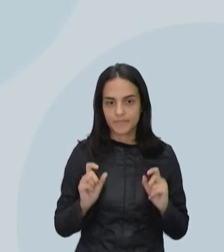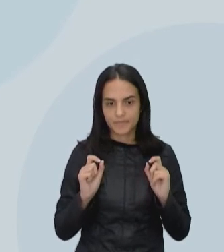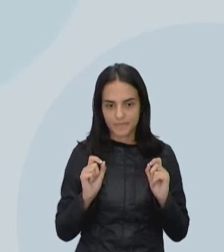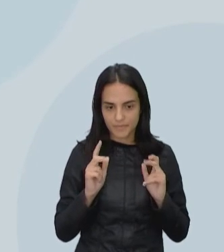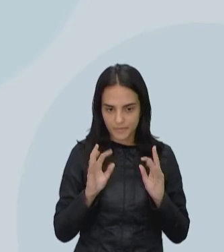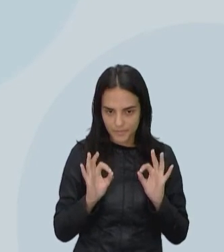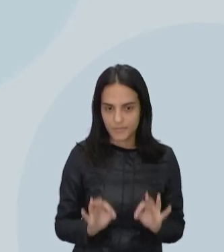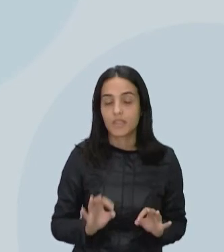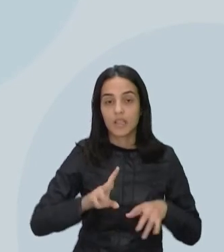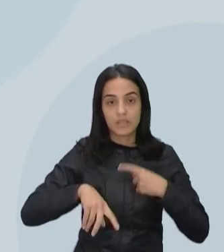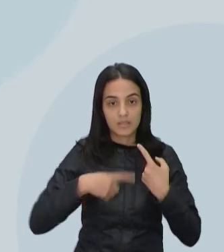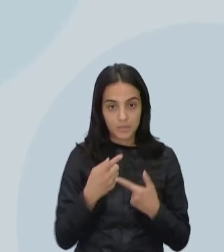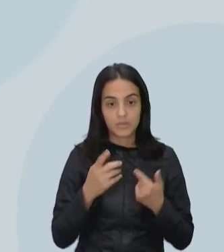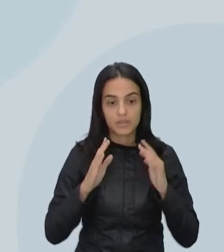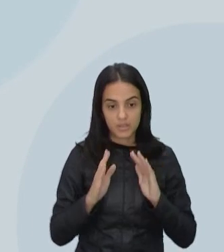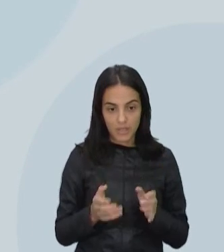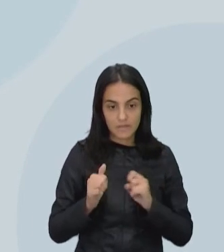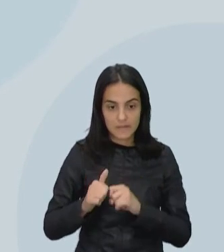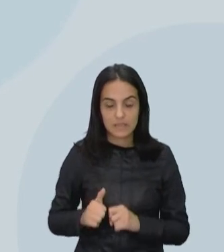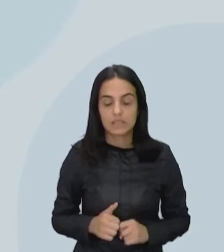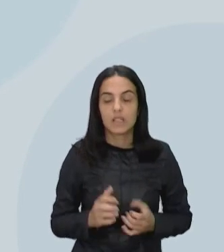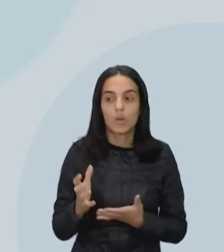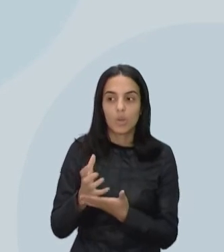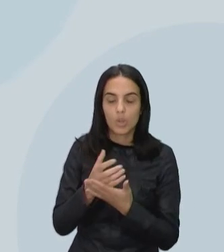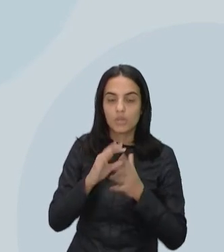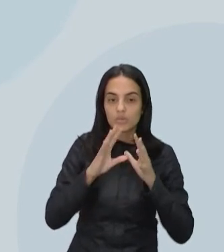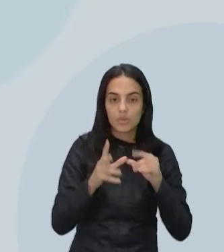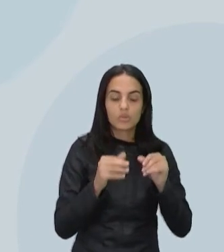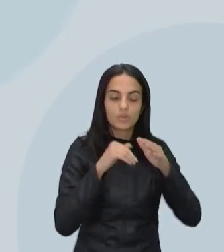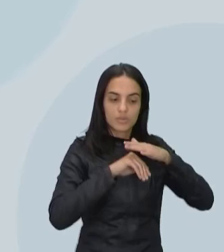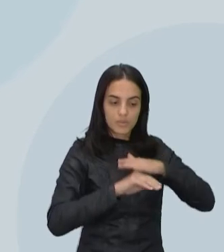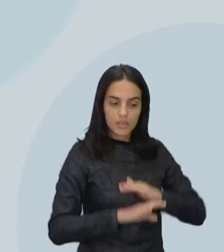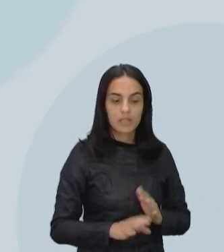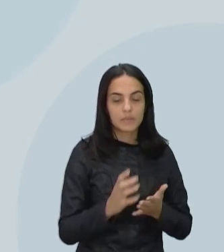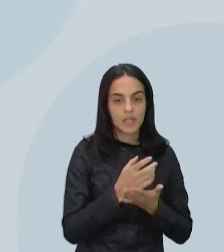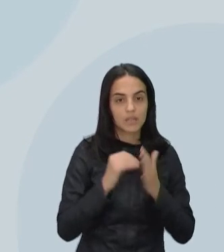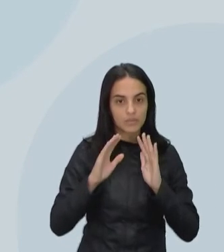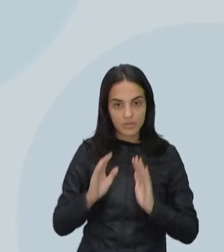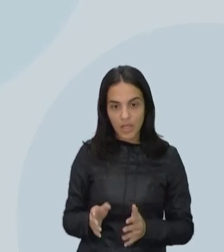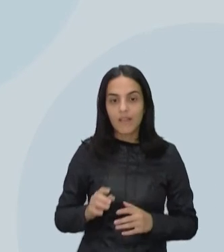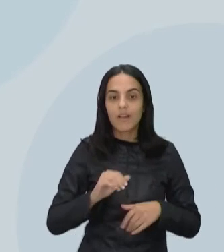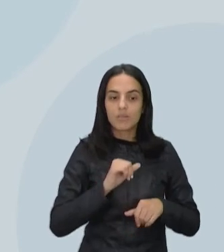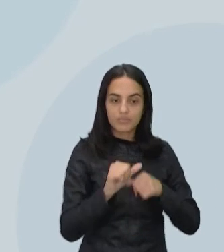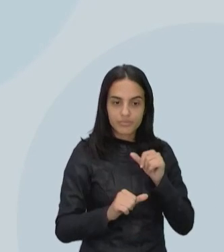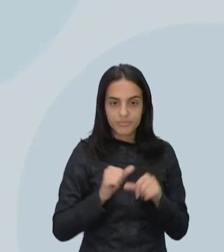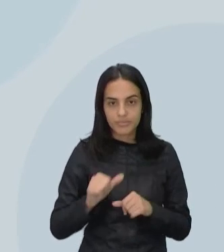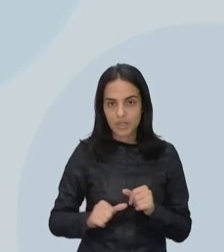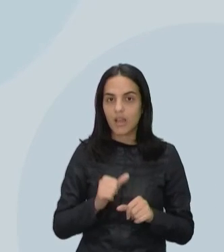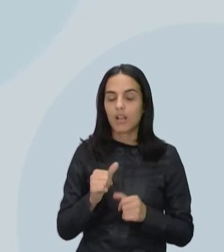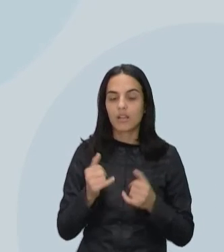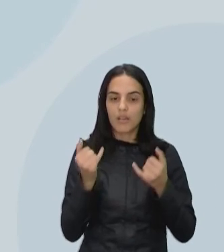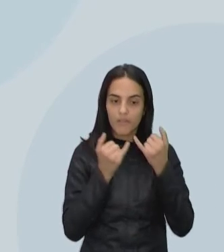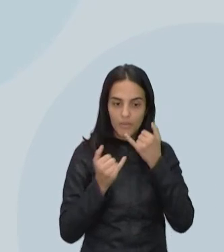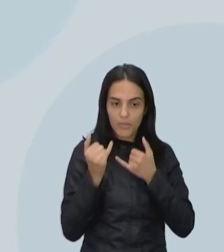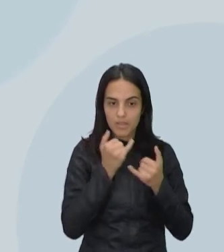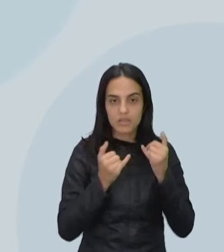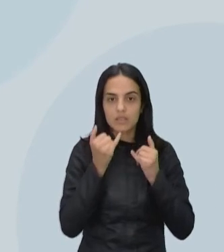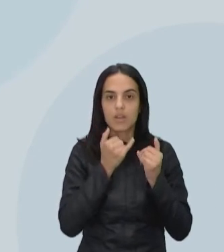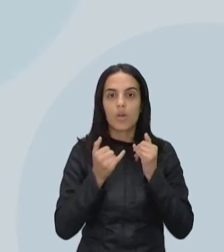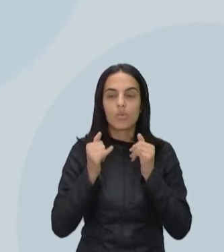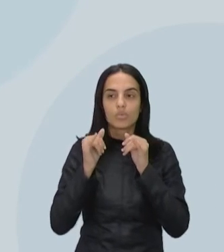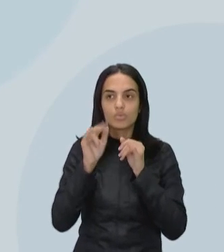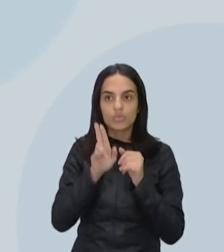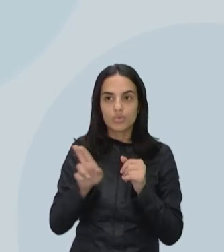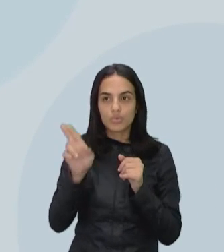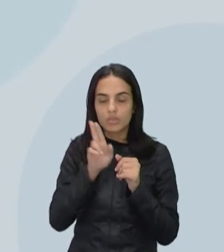que nós fizermos isso, nós vamos reunir todos esses dados coletados e nós vamos transformá-lo numa informação de utilidade